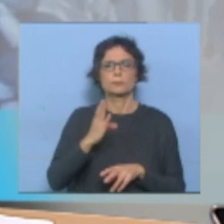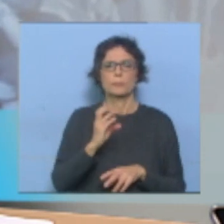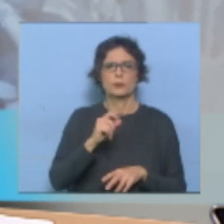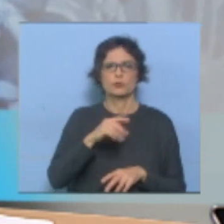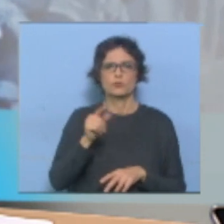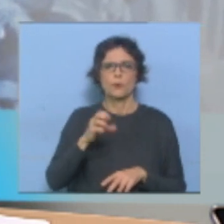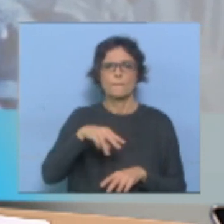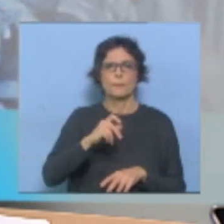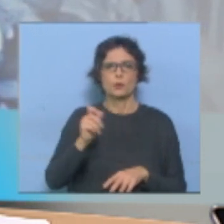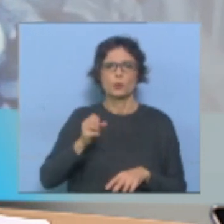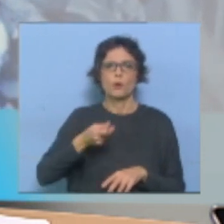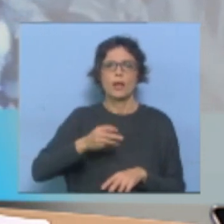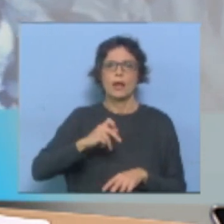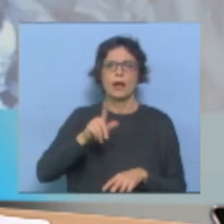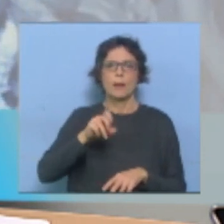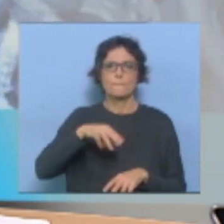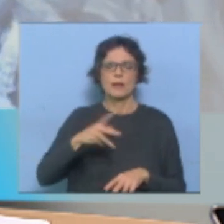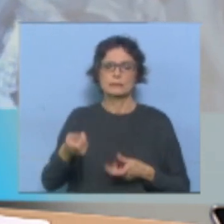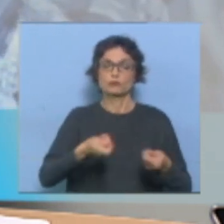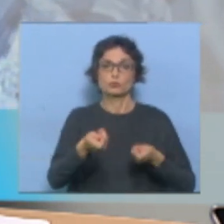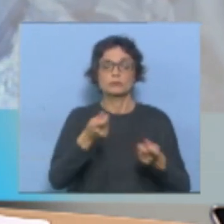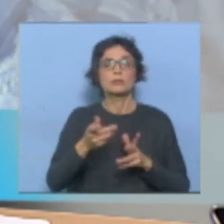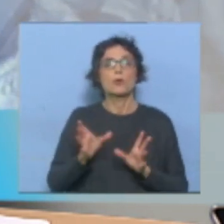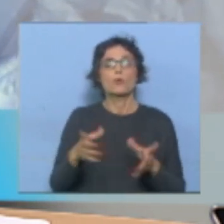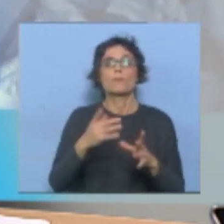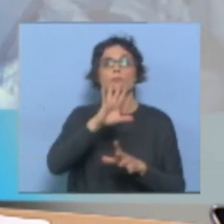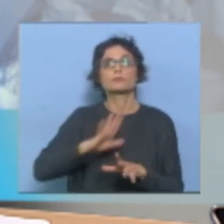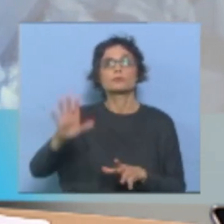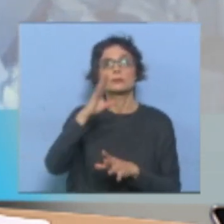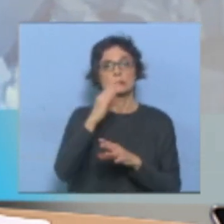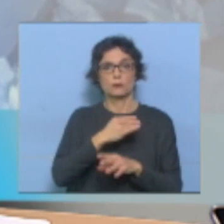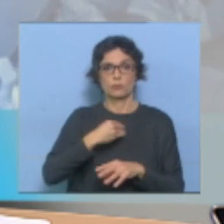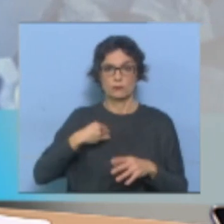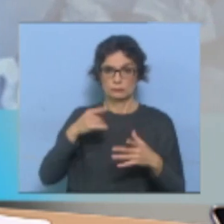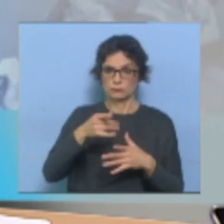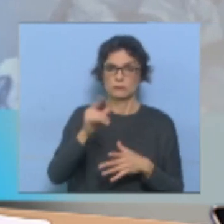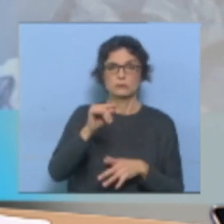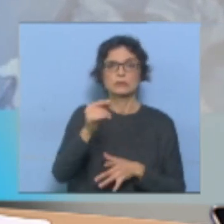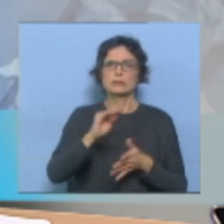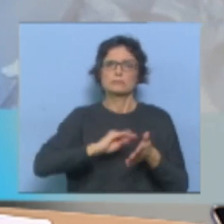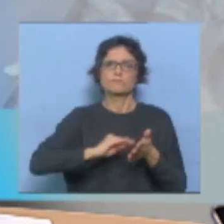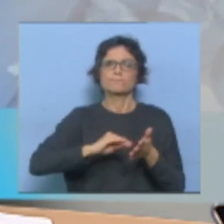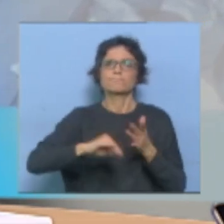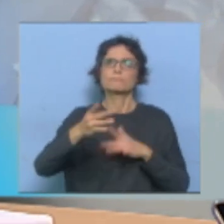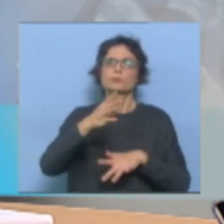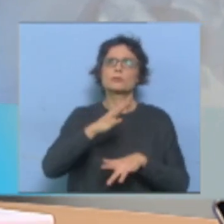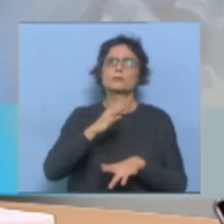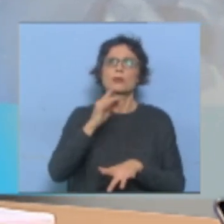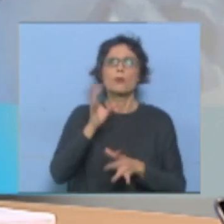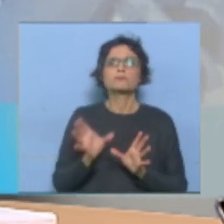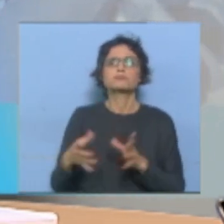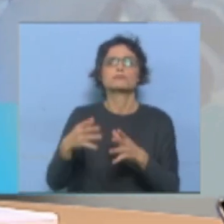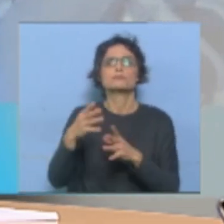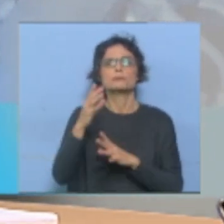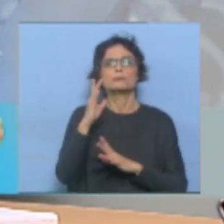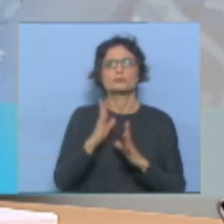Pereira de Almeida, é o coordenador da Comissão Nacional da Pastoral da Saúde, também o secretário da Comissão Episcopal da Pastoral